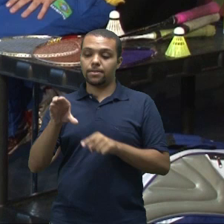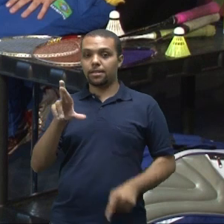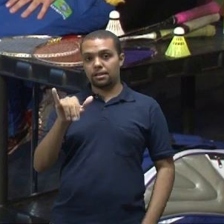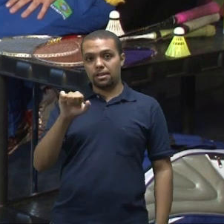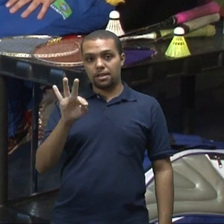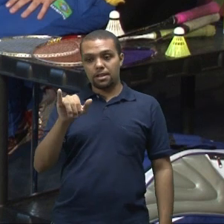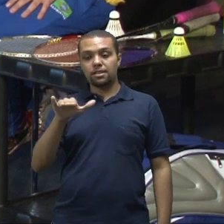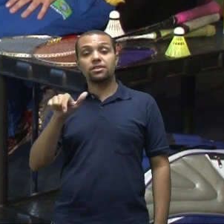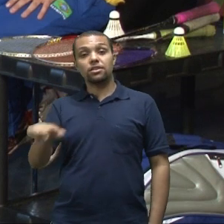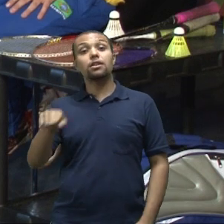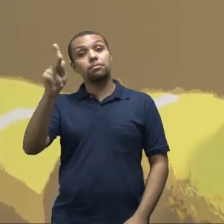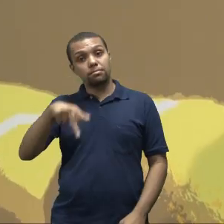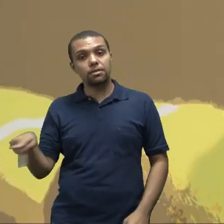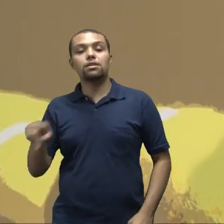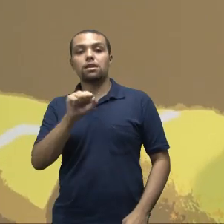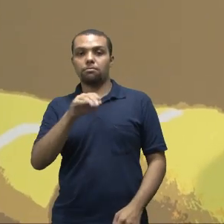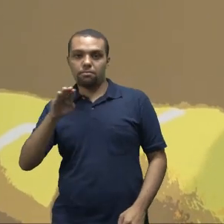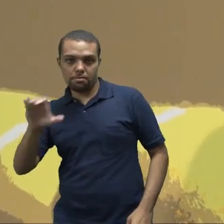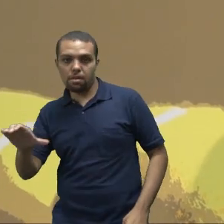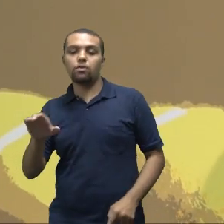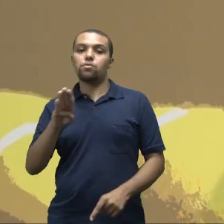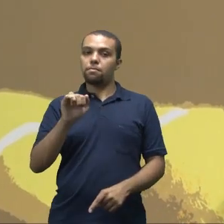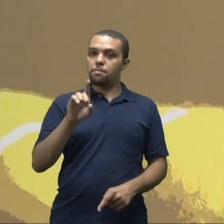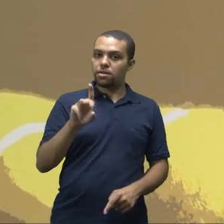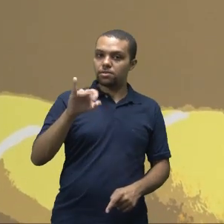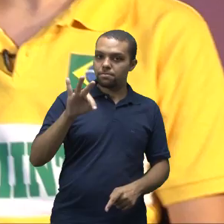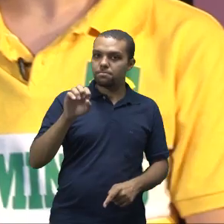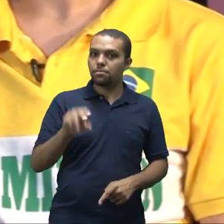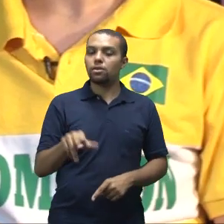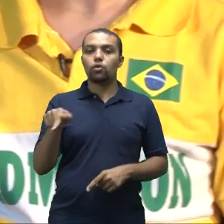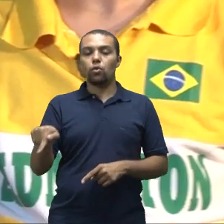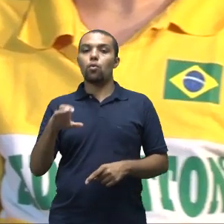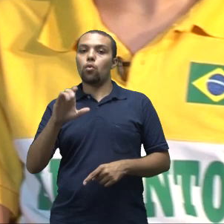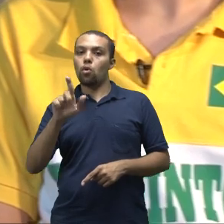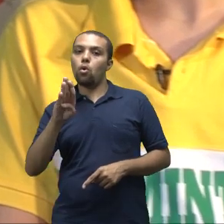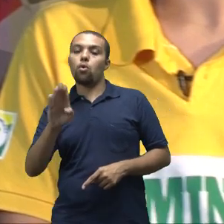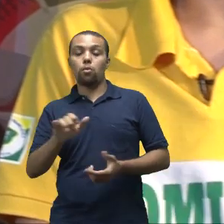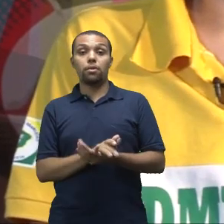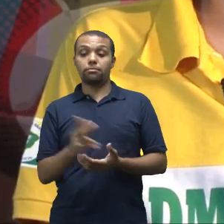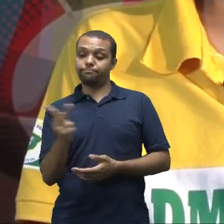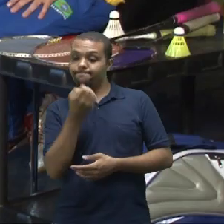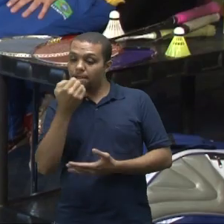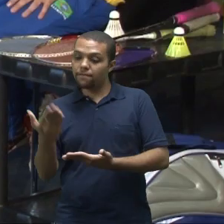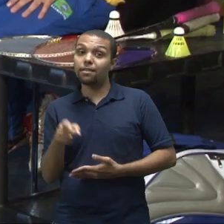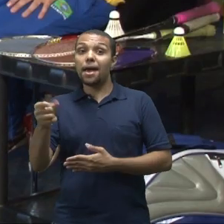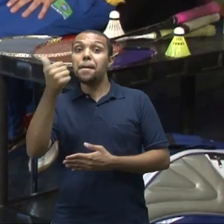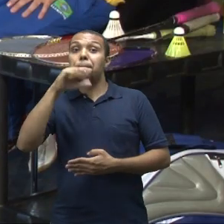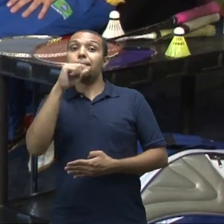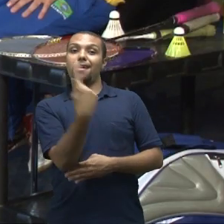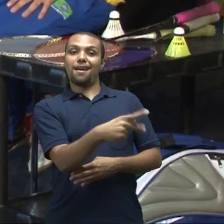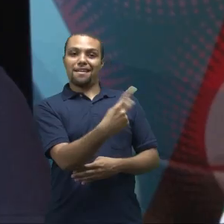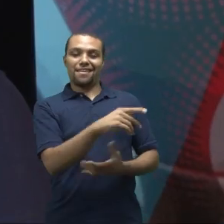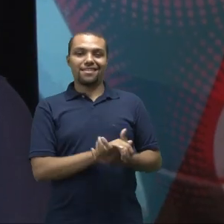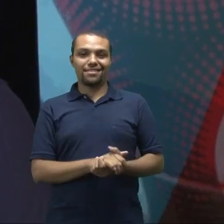do Prado Bombonatti Gori, que é presidente do São Bernardo Badminton Clube. Seja muito bem-vinda, Cristiane. Muito obrigada. E a Cristiane é mãe